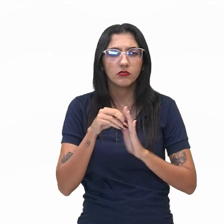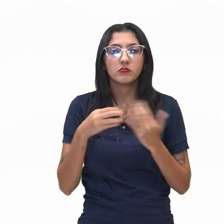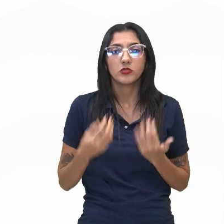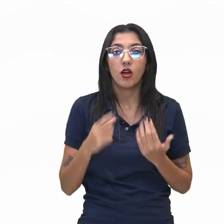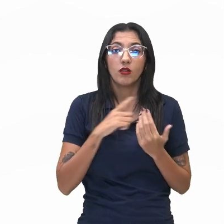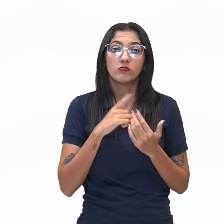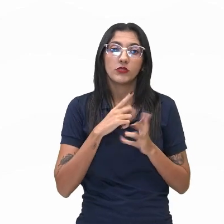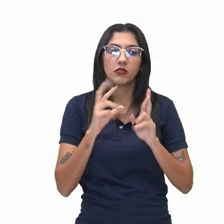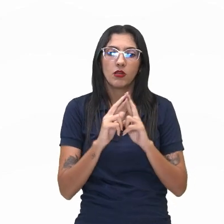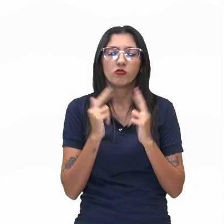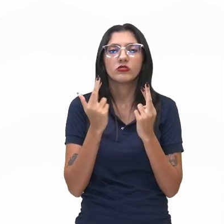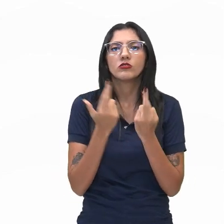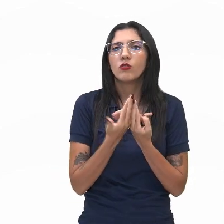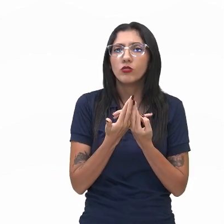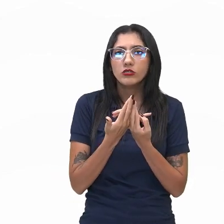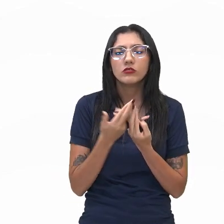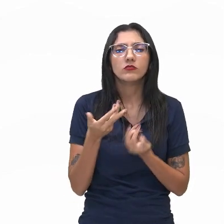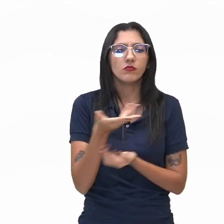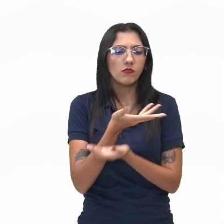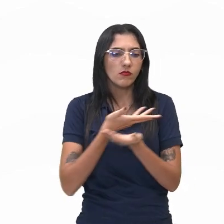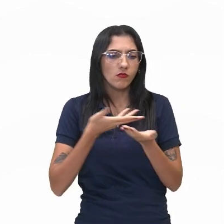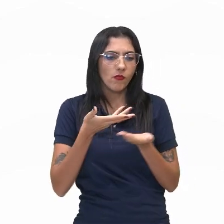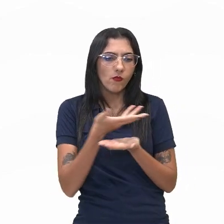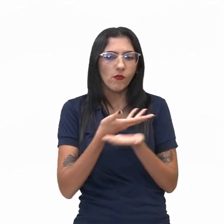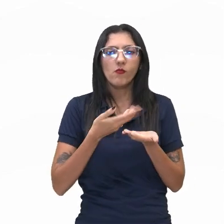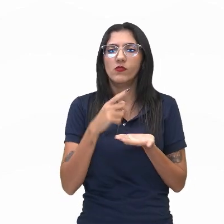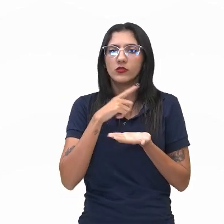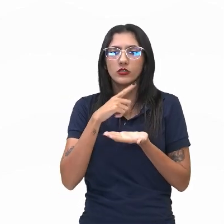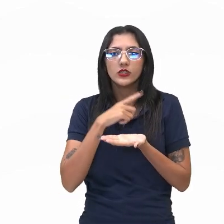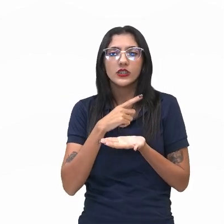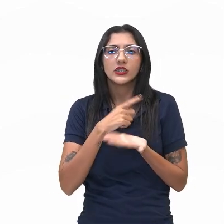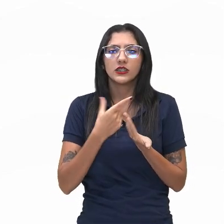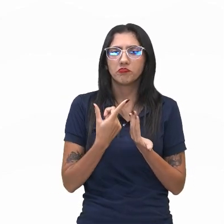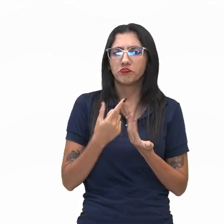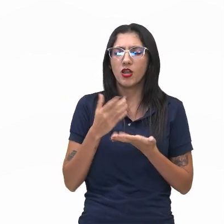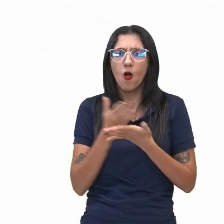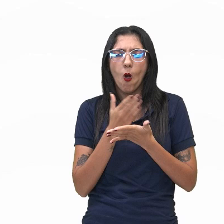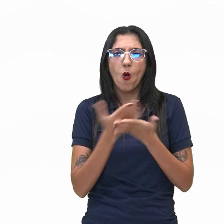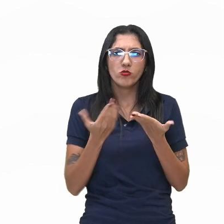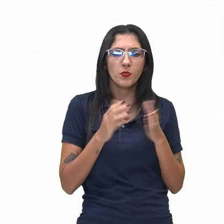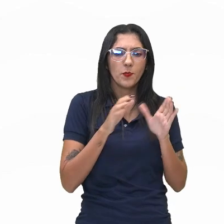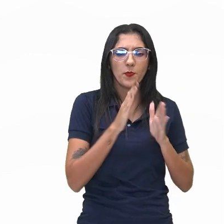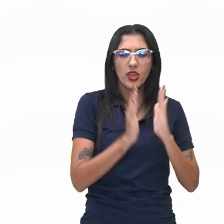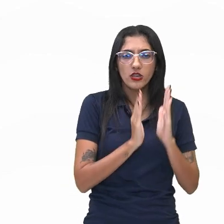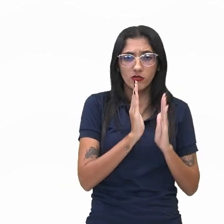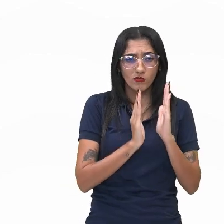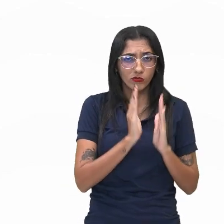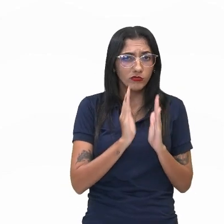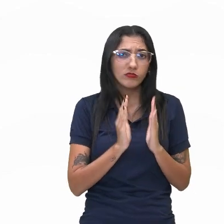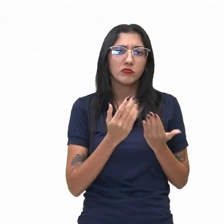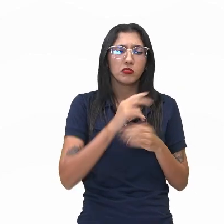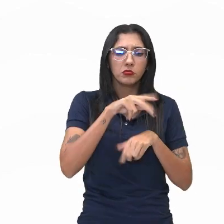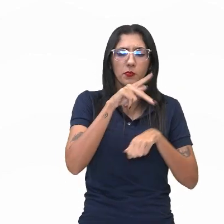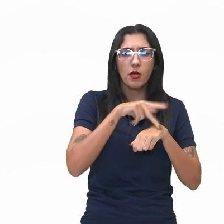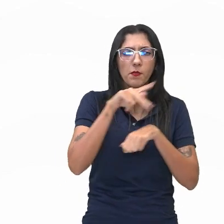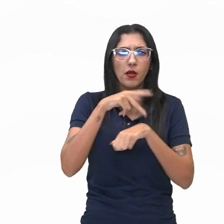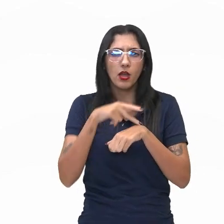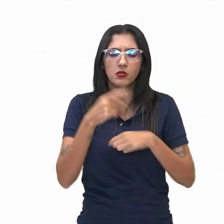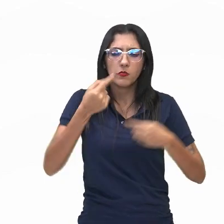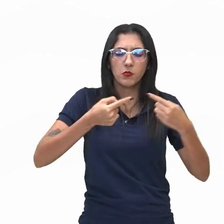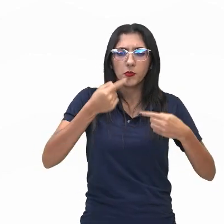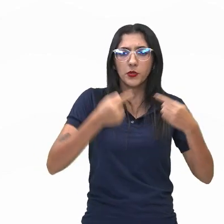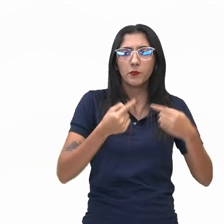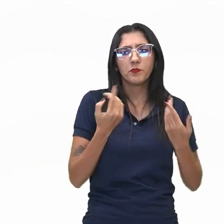rodadas de negociações, né, que vão existir ciclos de negociações entre esses países membros e eles